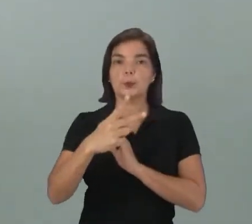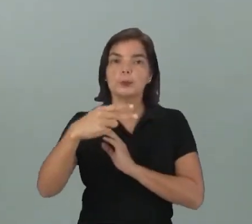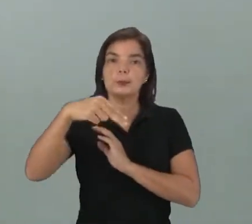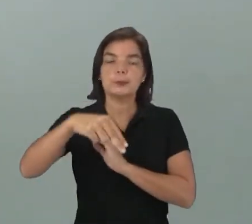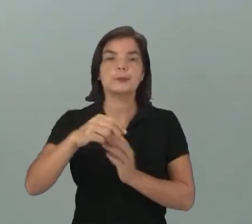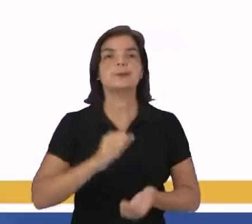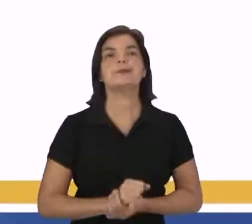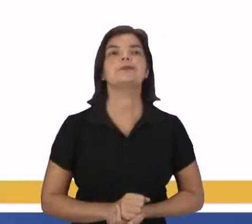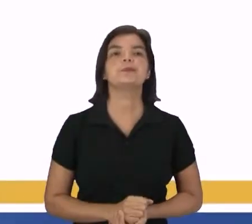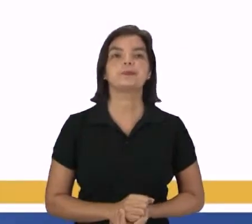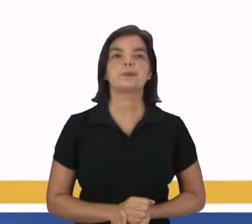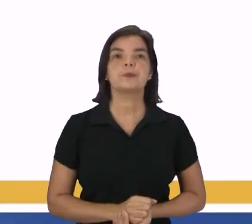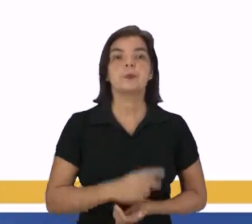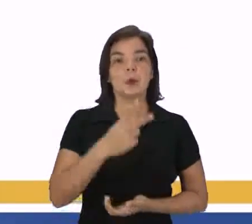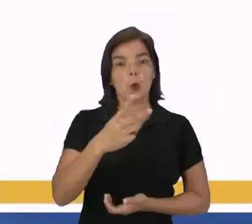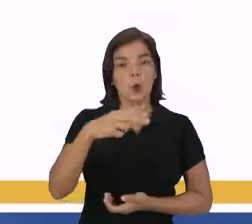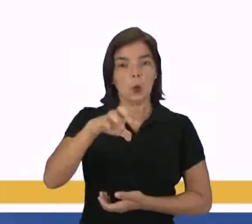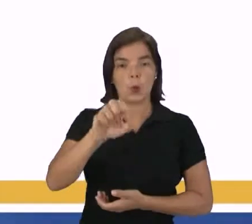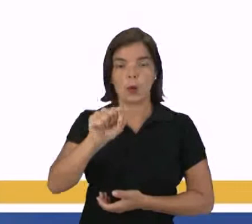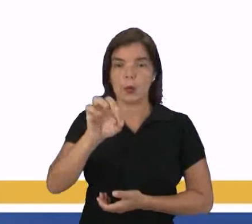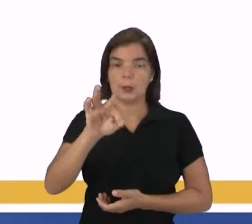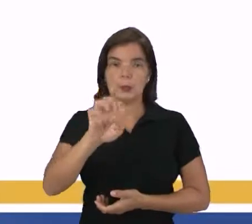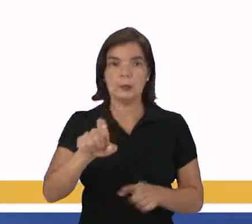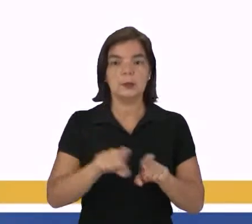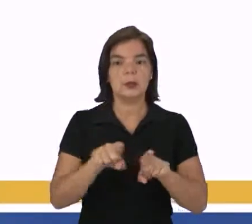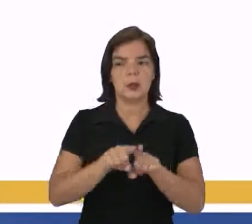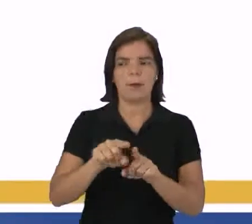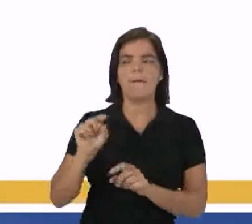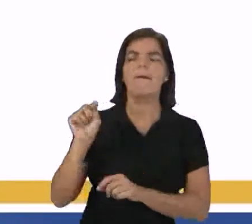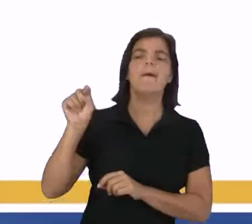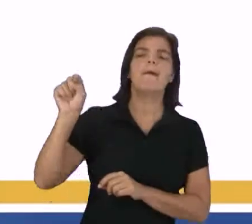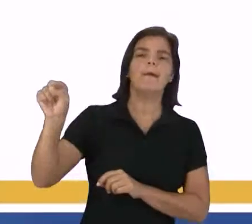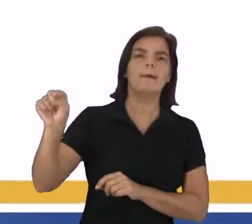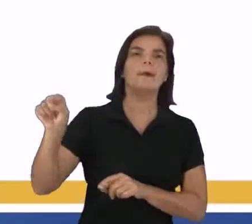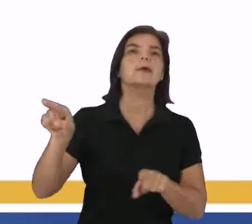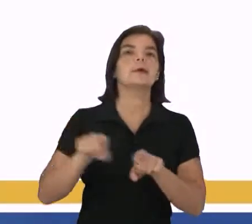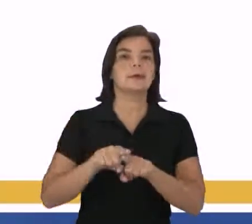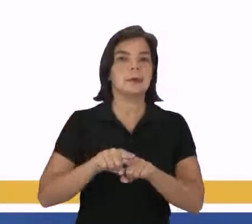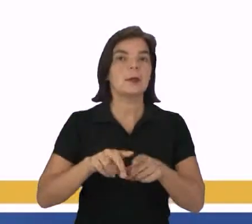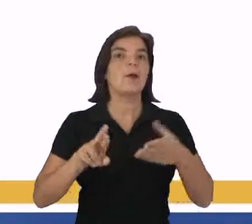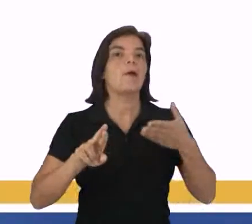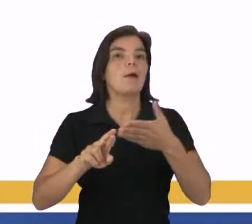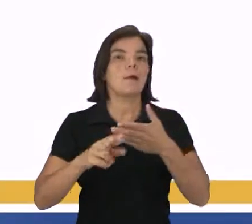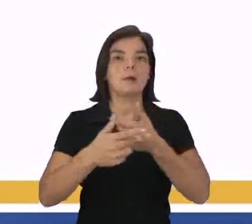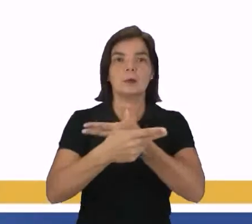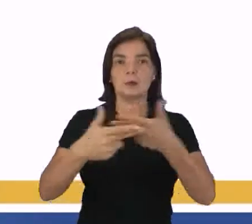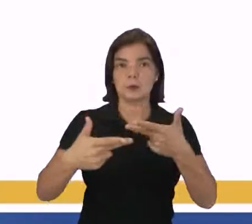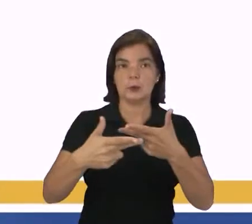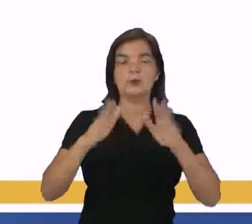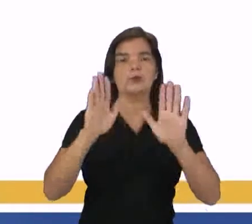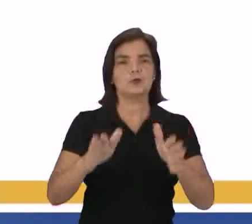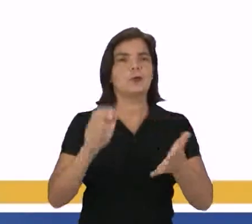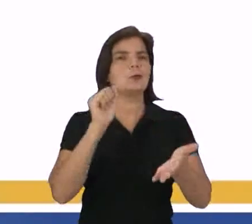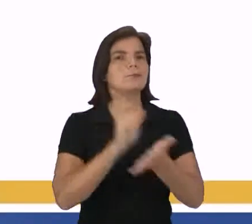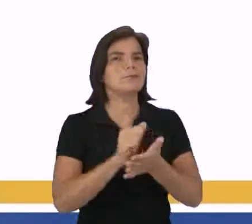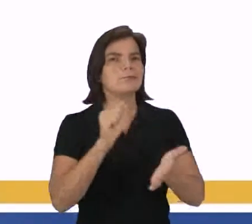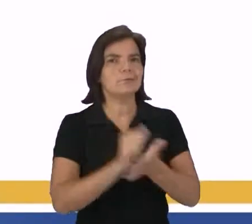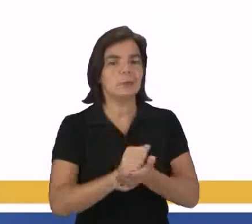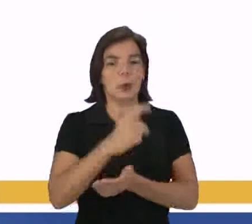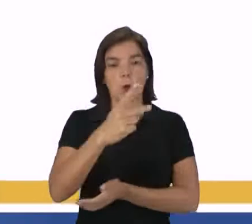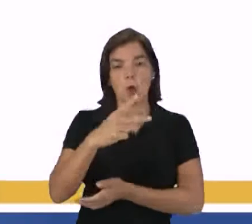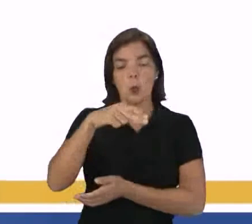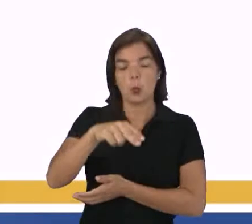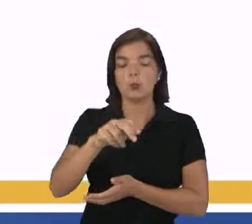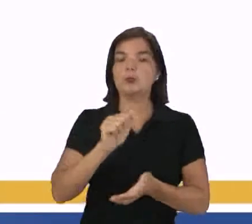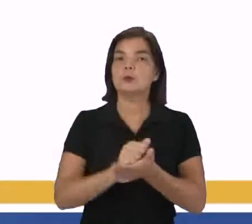pronome. Os pronomes este e aquele dizem respeito a elementos que já foram